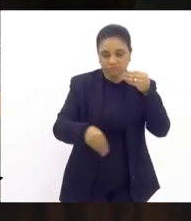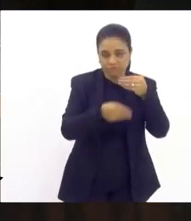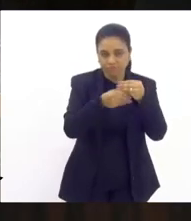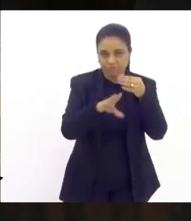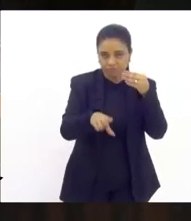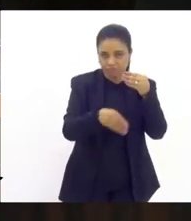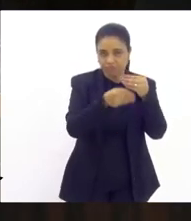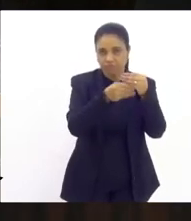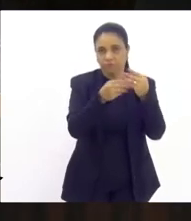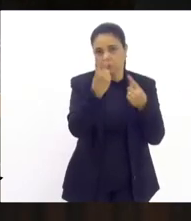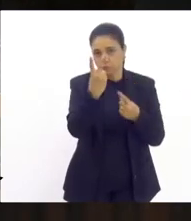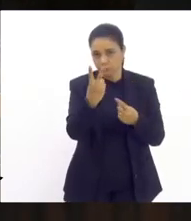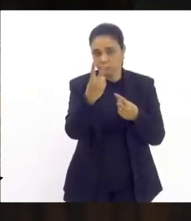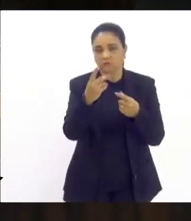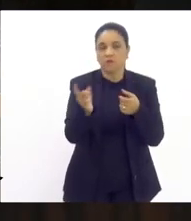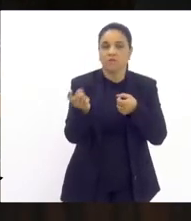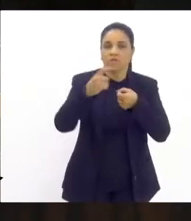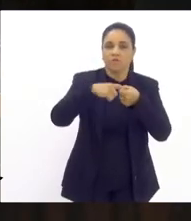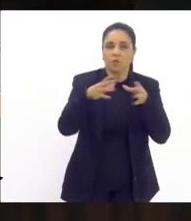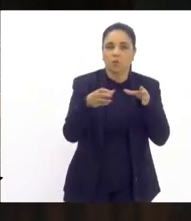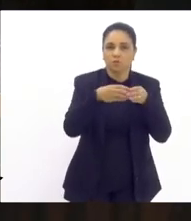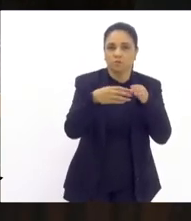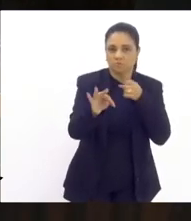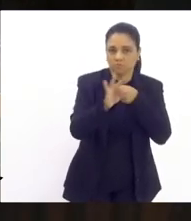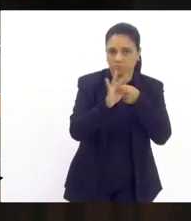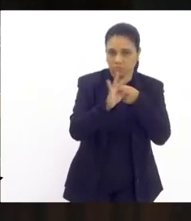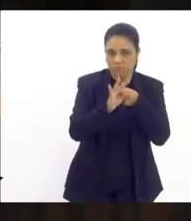retorna as comissões técnicas